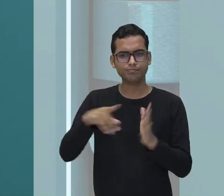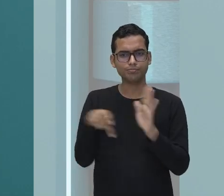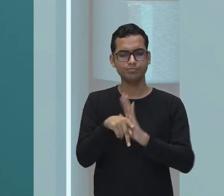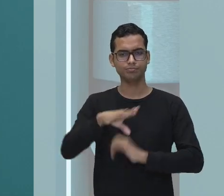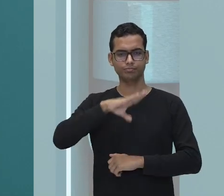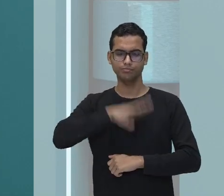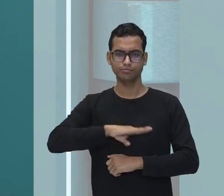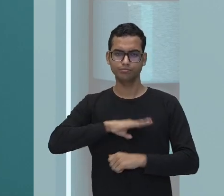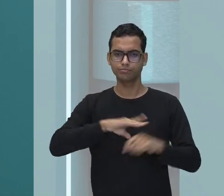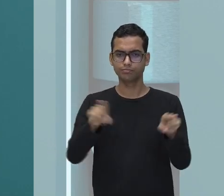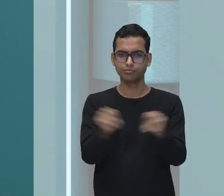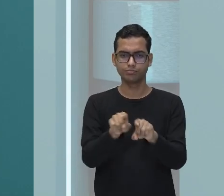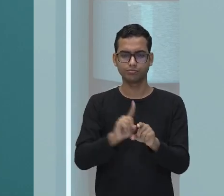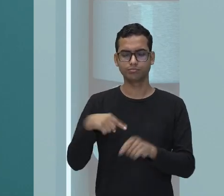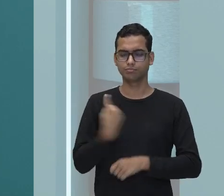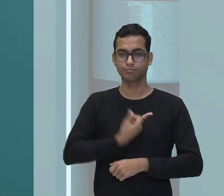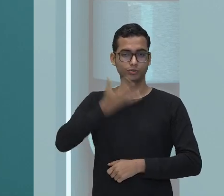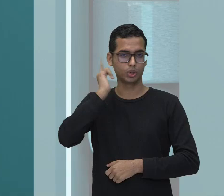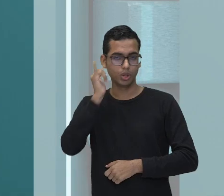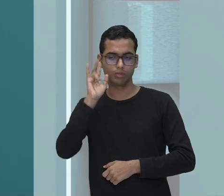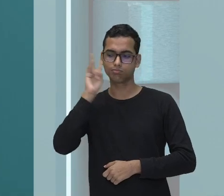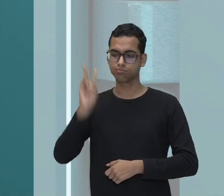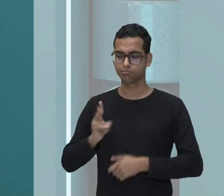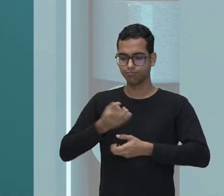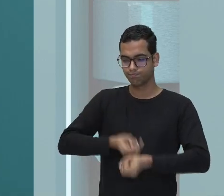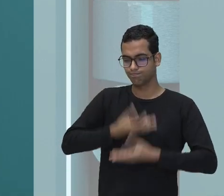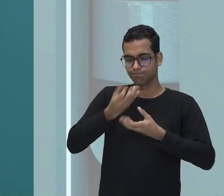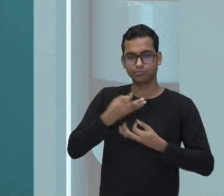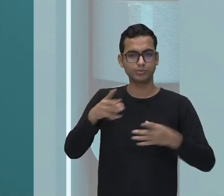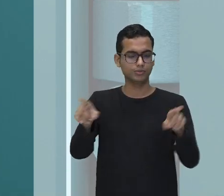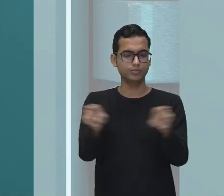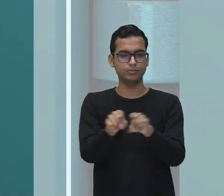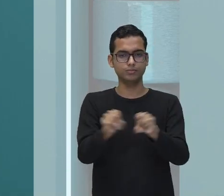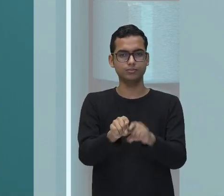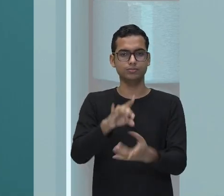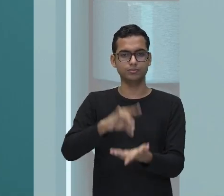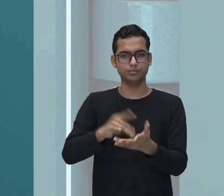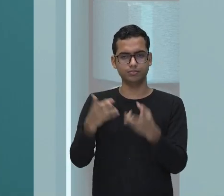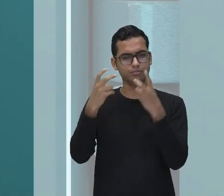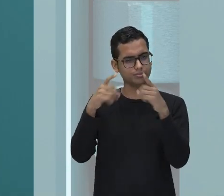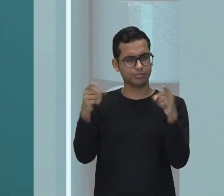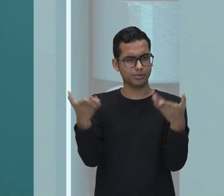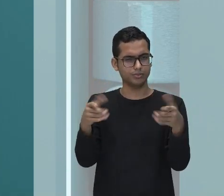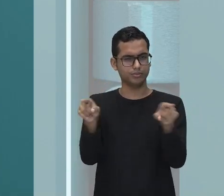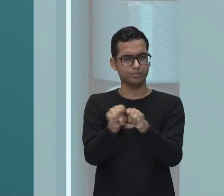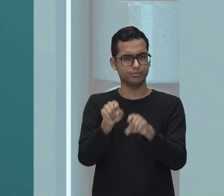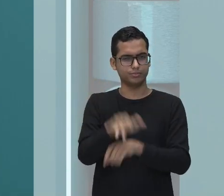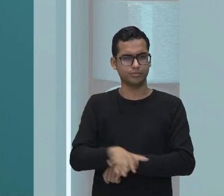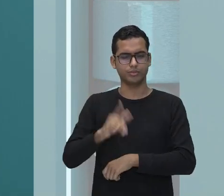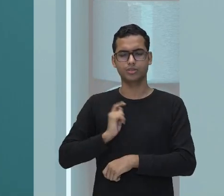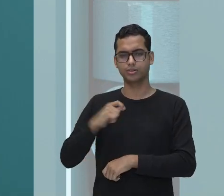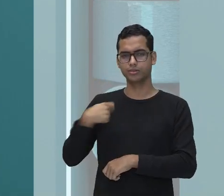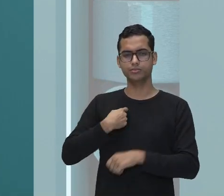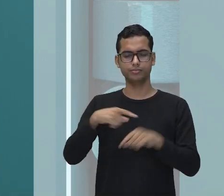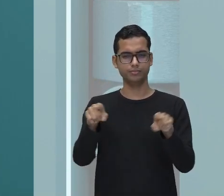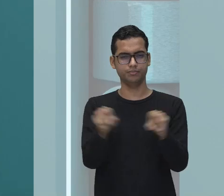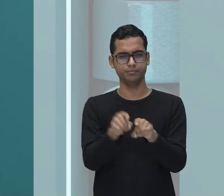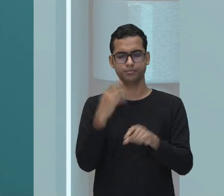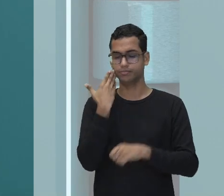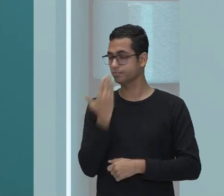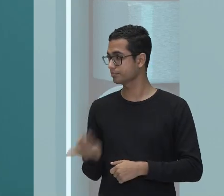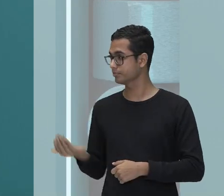gente narrar, contar uma história. Vocês perceberam agora? E também na língua espanhola, no mundo hispânico, é um tempo